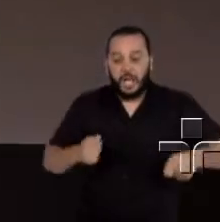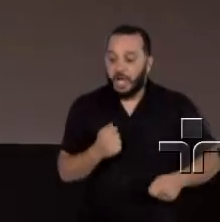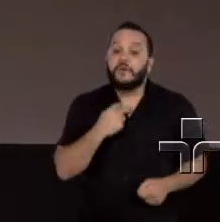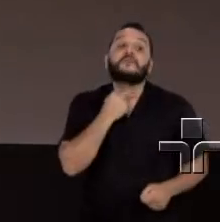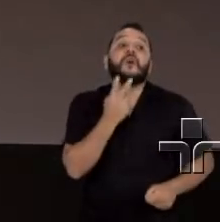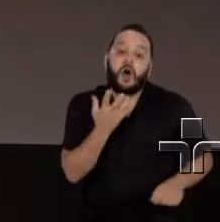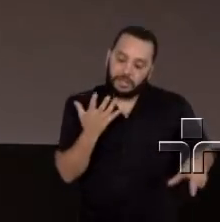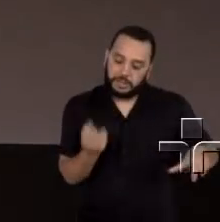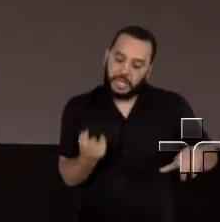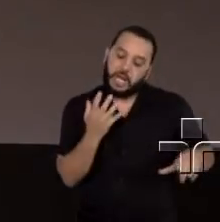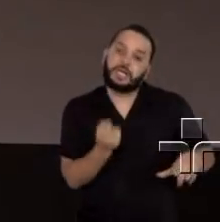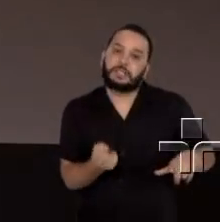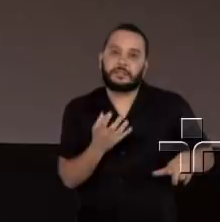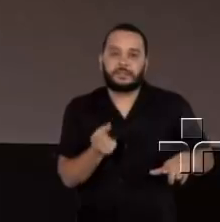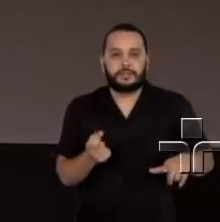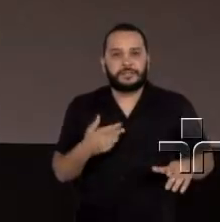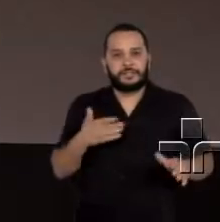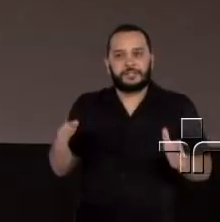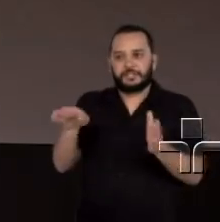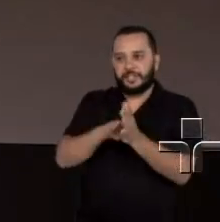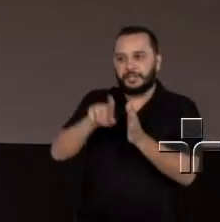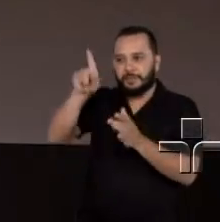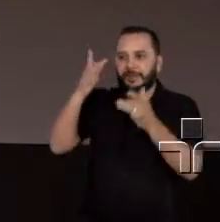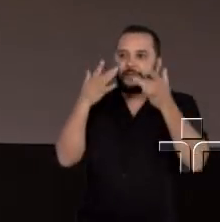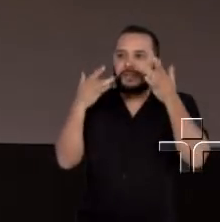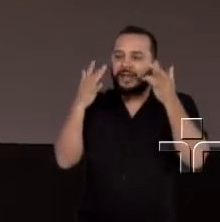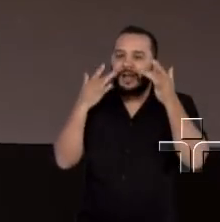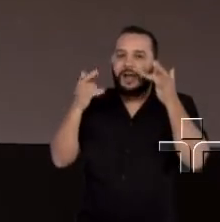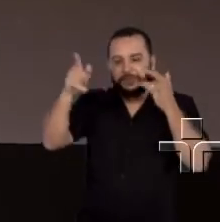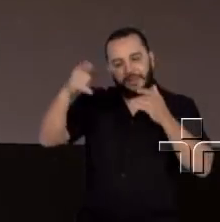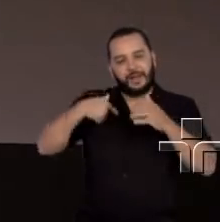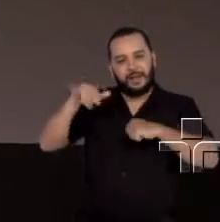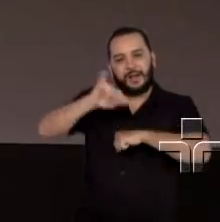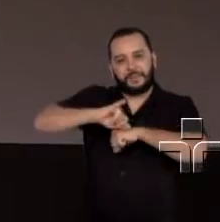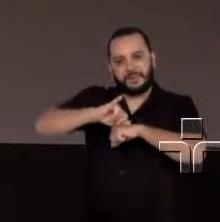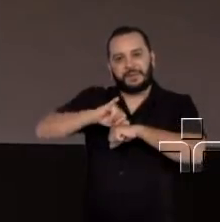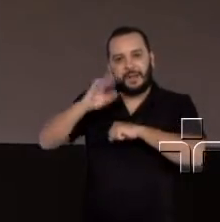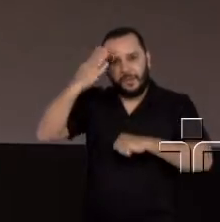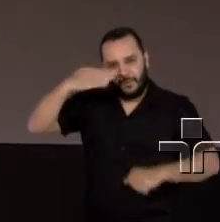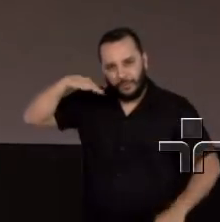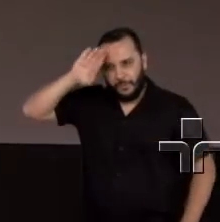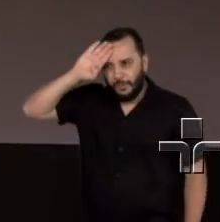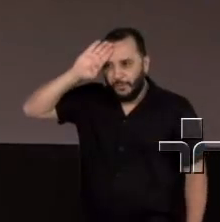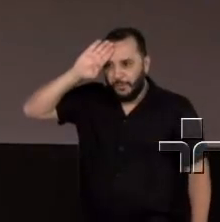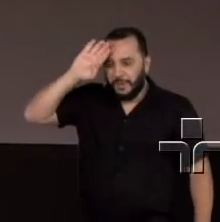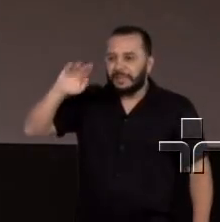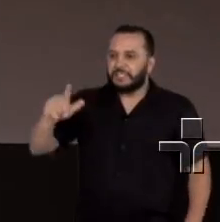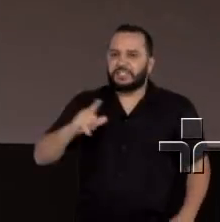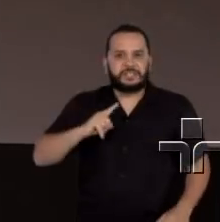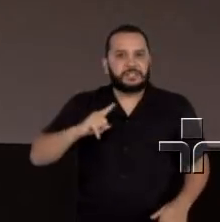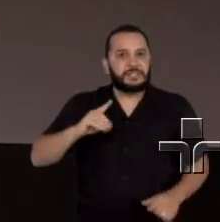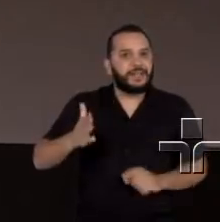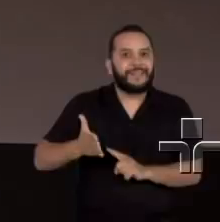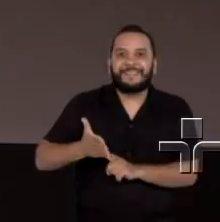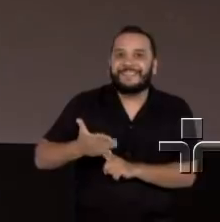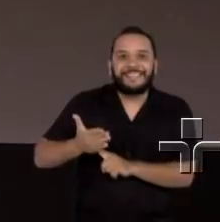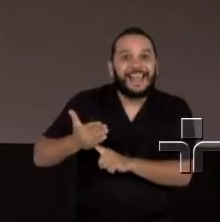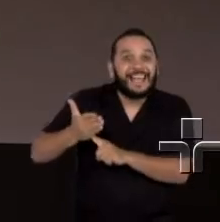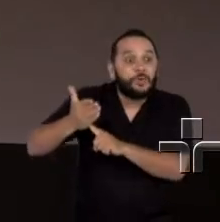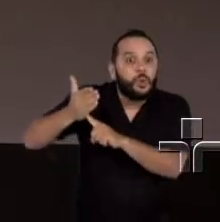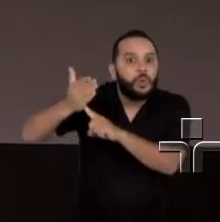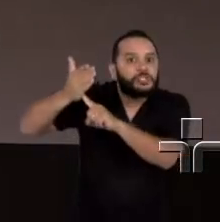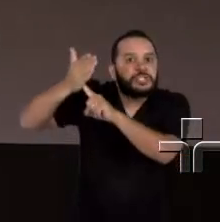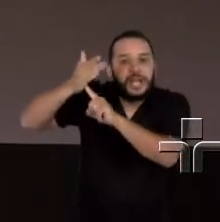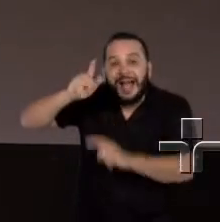levar, porque os nossos gravadores... Quando a gente chegou no teatro de Havana, era a mais alta tecnologia alemã,